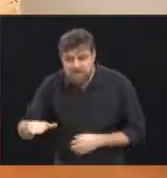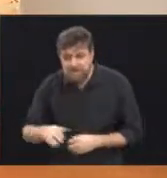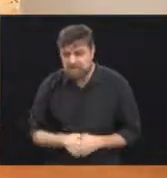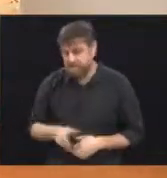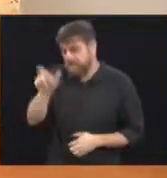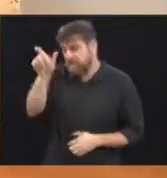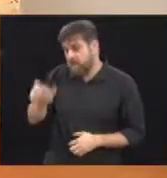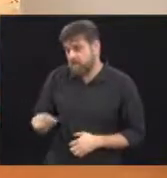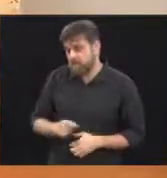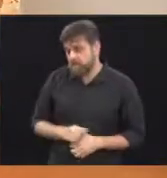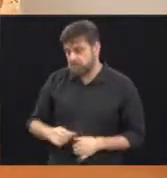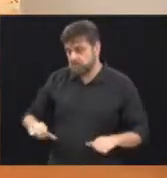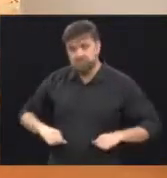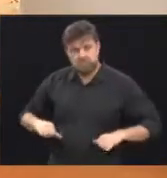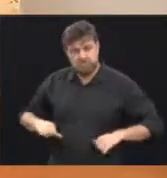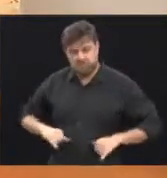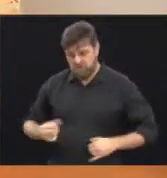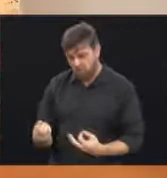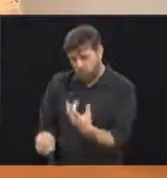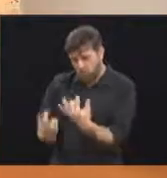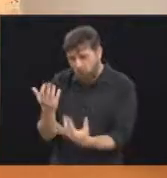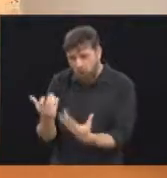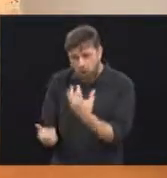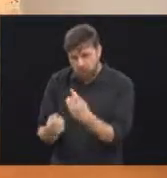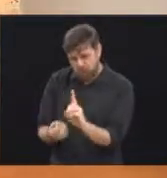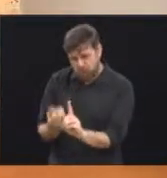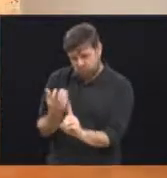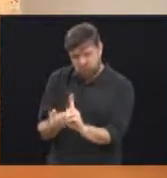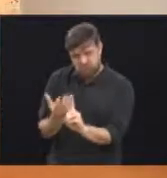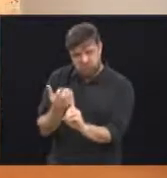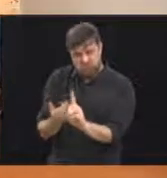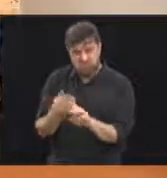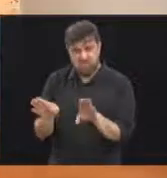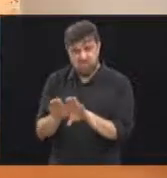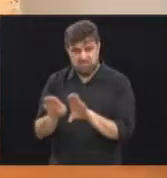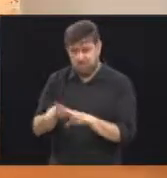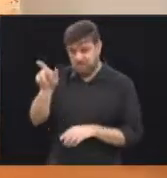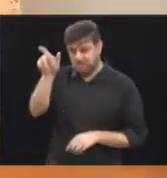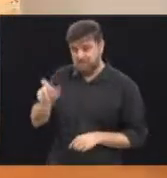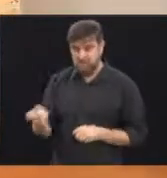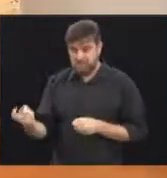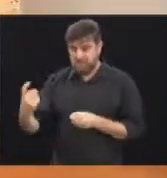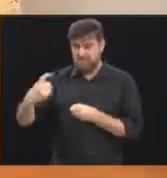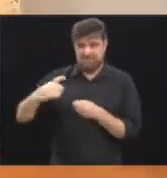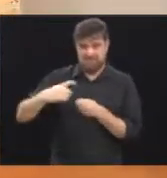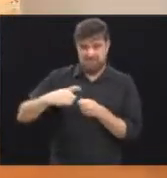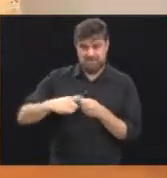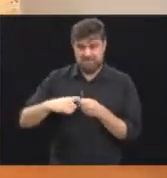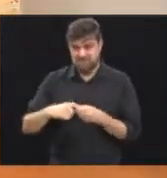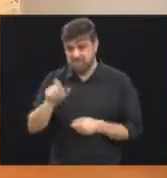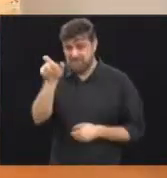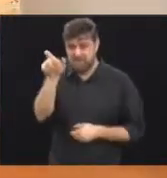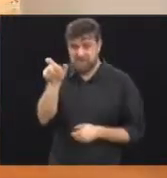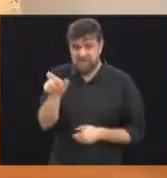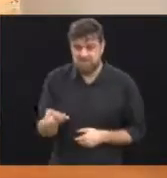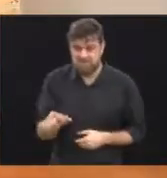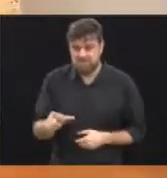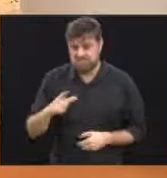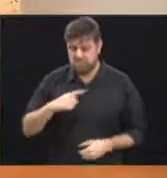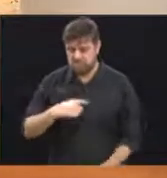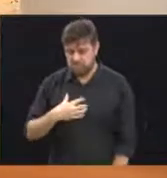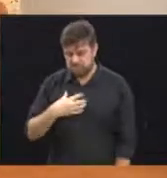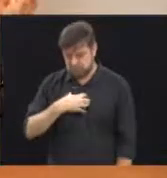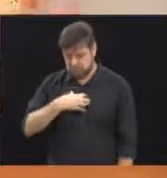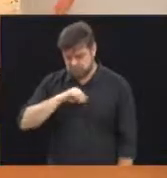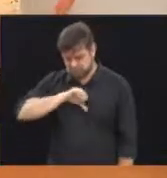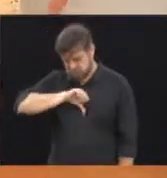vítima de queimadura, ou vítima de alguma anomalia, ou trazer de volta uma pessoa que parou de ter autoestima ou parou de